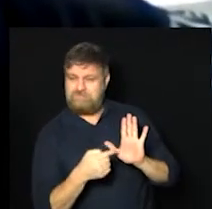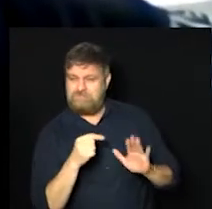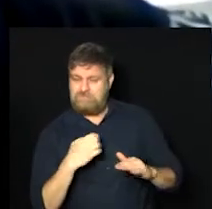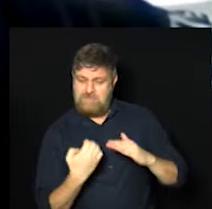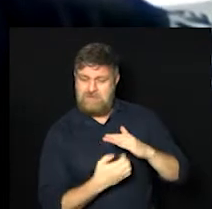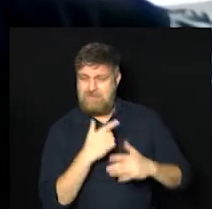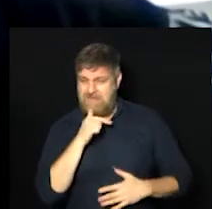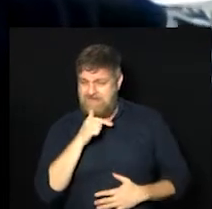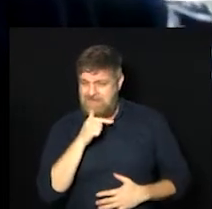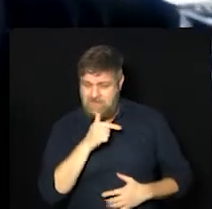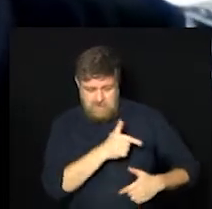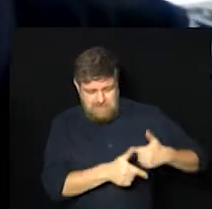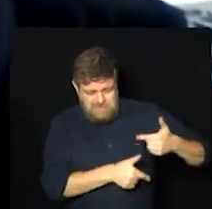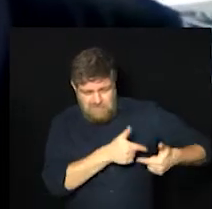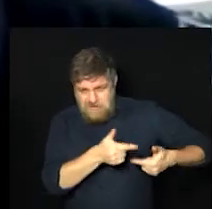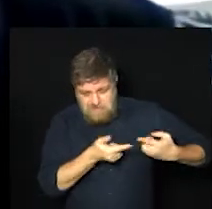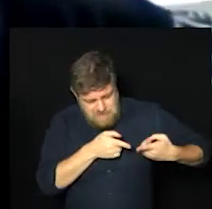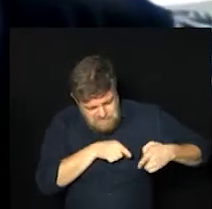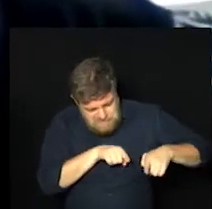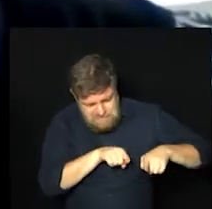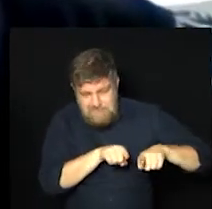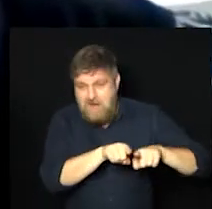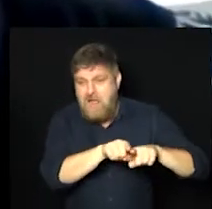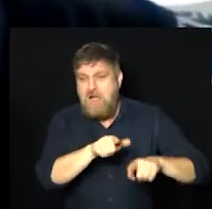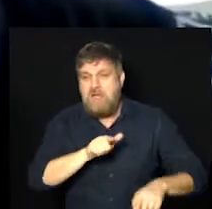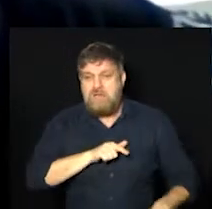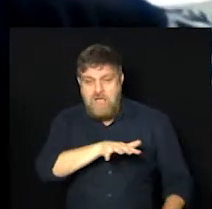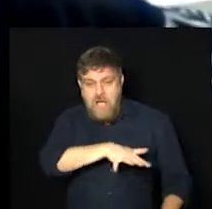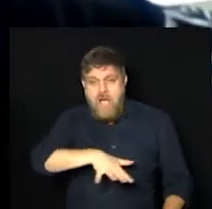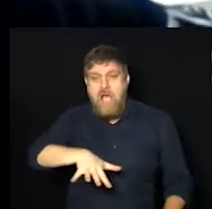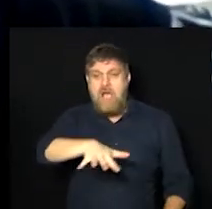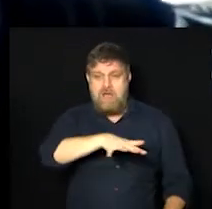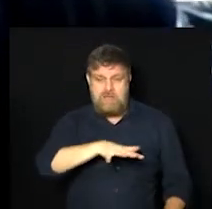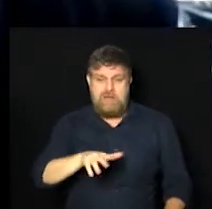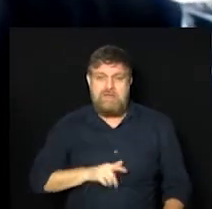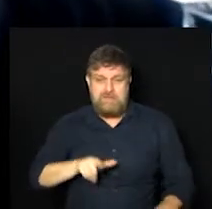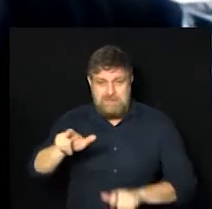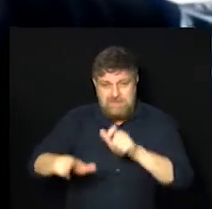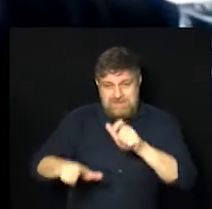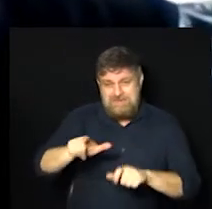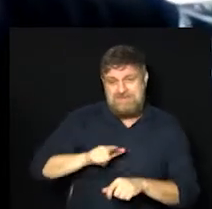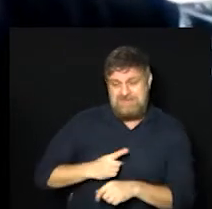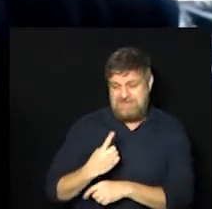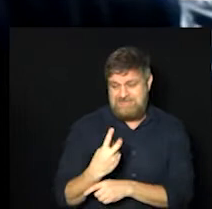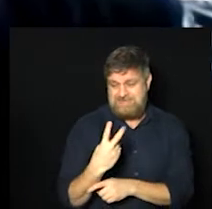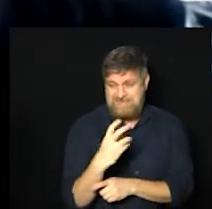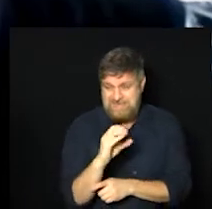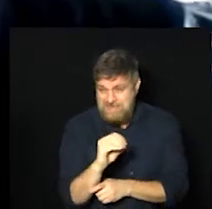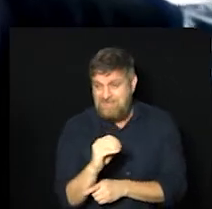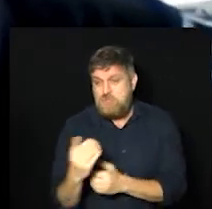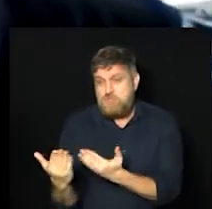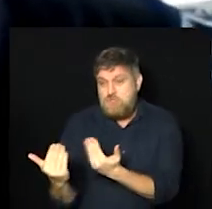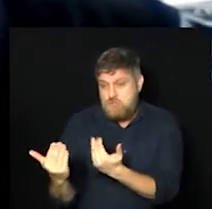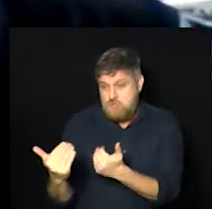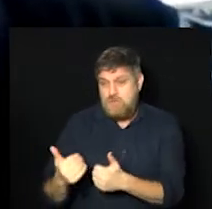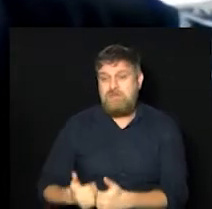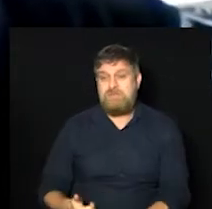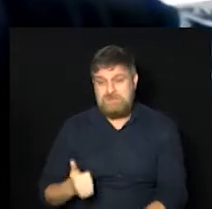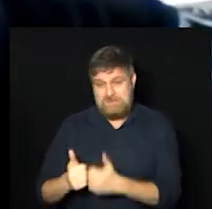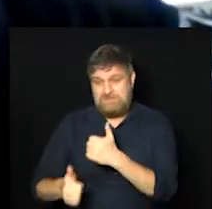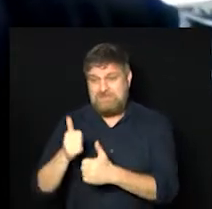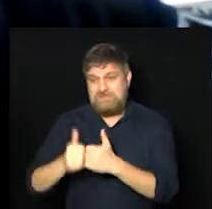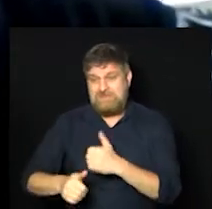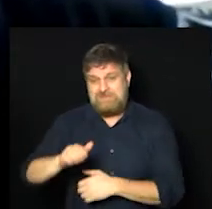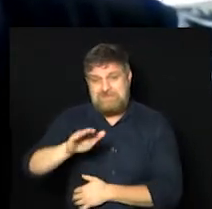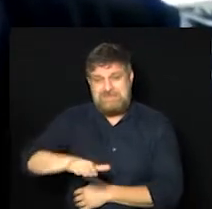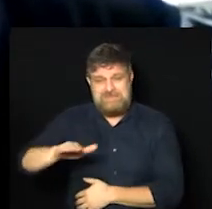esse trabalho com nós, que atinge a linha social, porque nós temos 120 atletas jovens, esse é um problema sério, que as crianças,